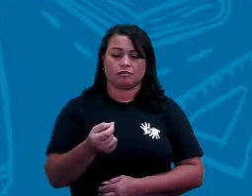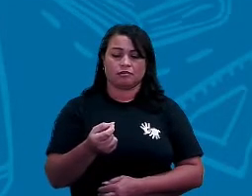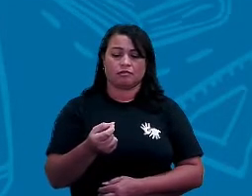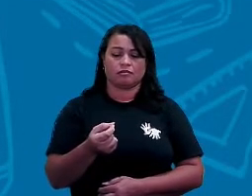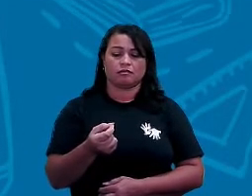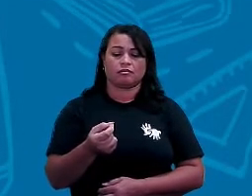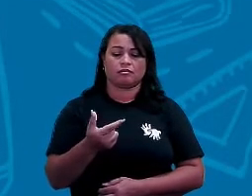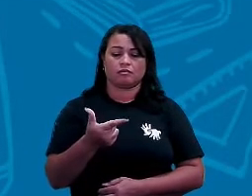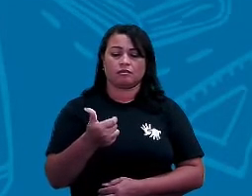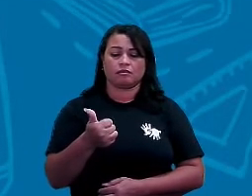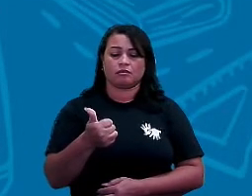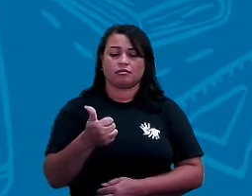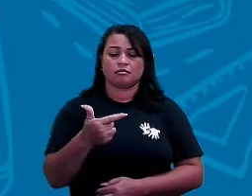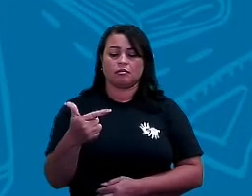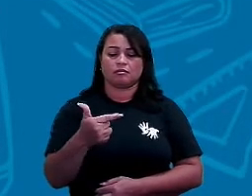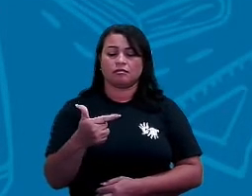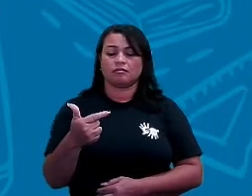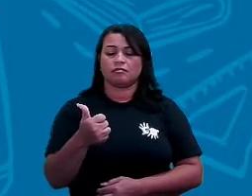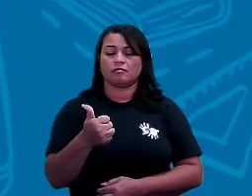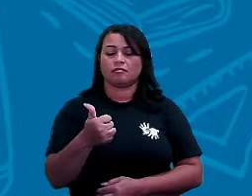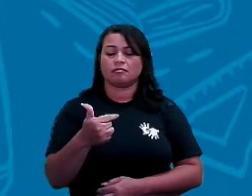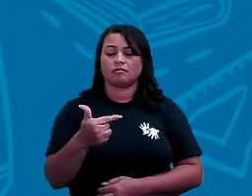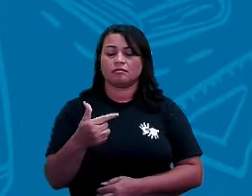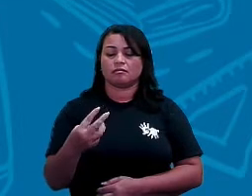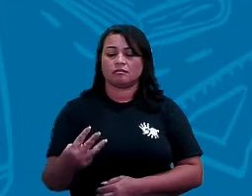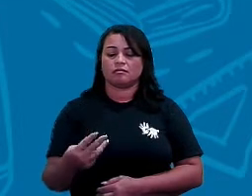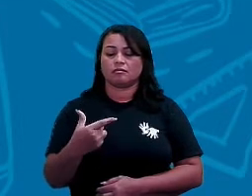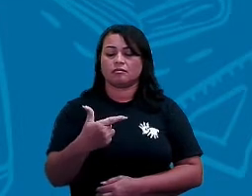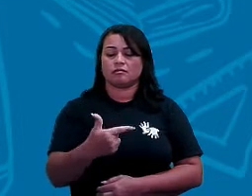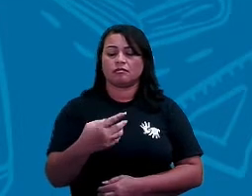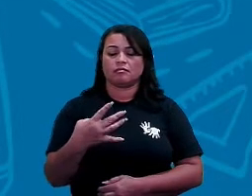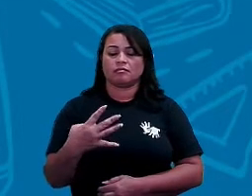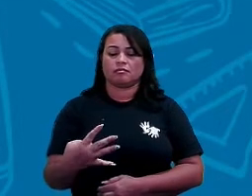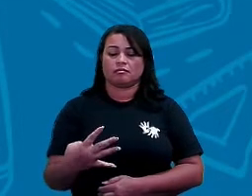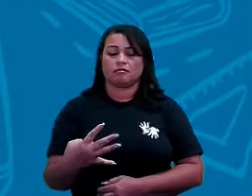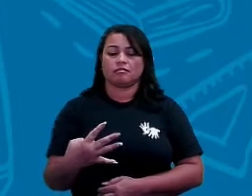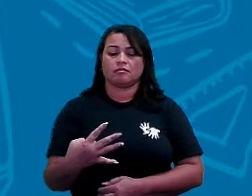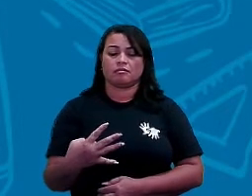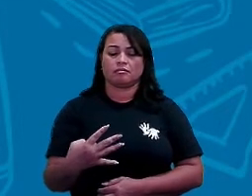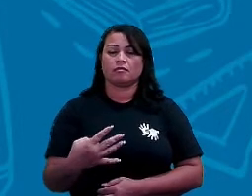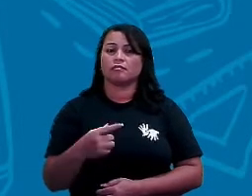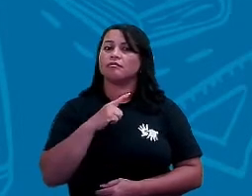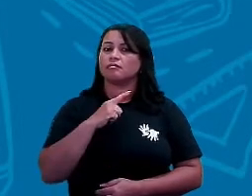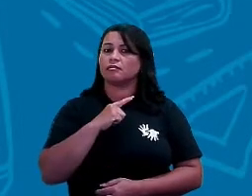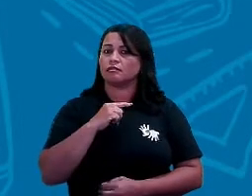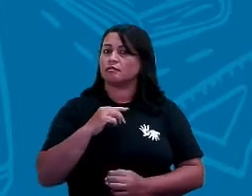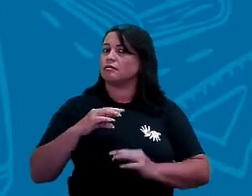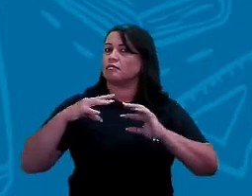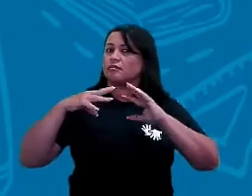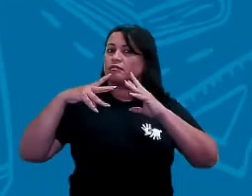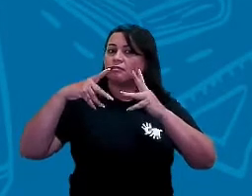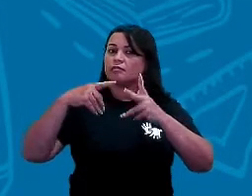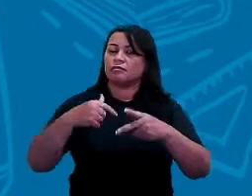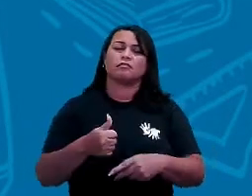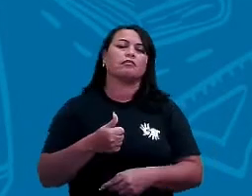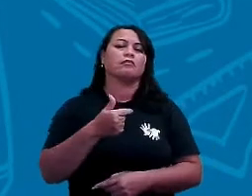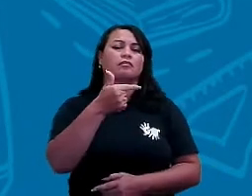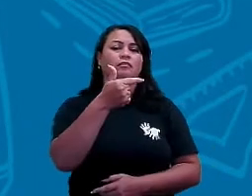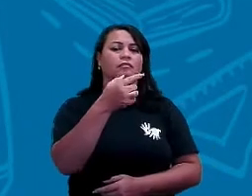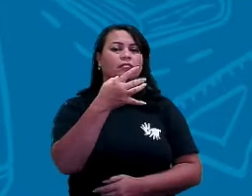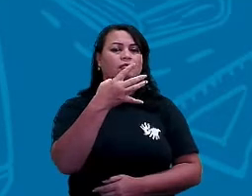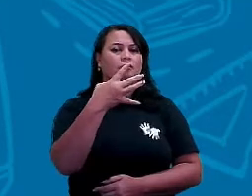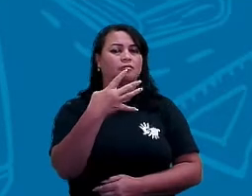20, 21, 22, 23, 24. Então, nós temos aí, ó,